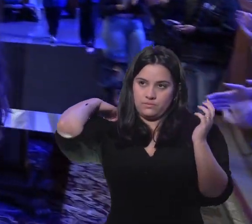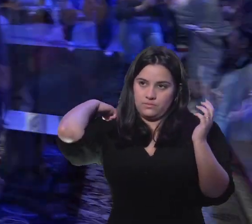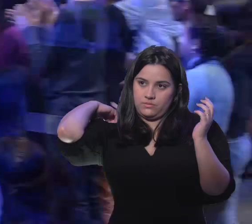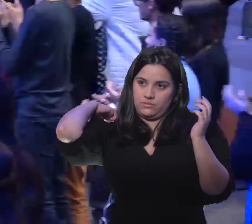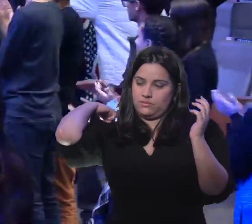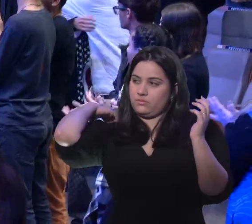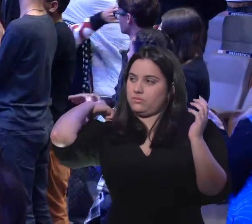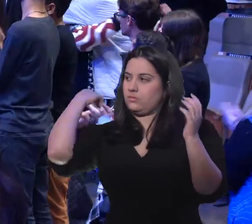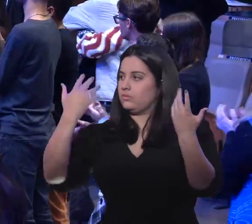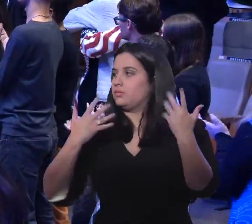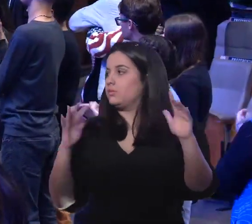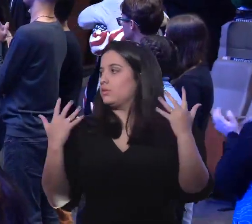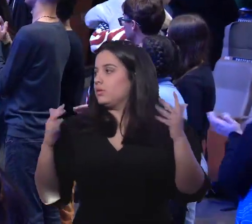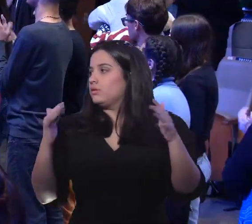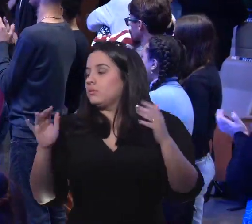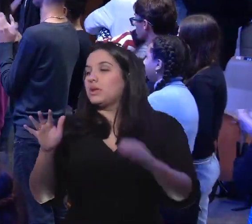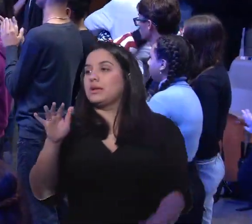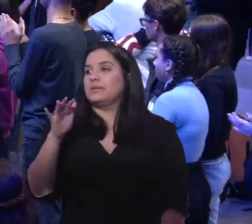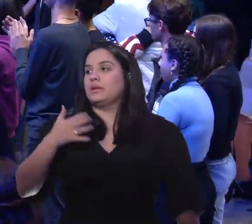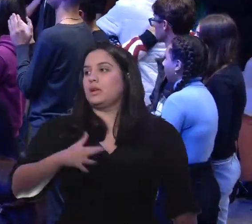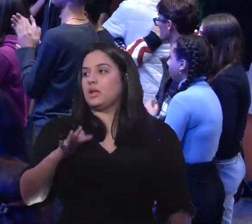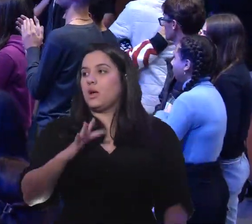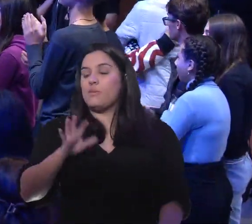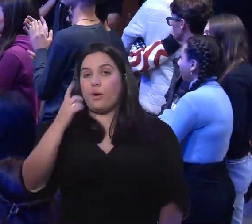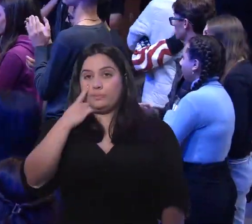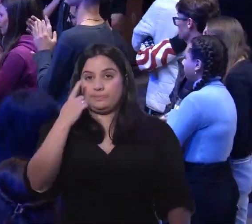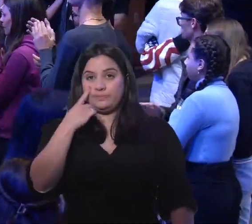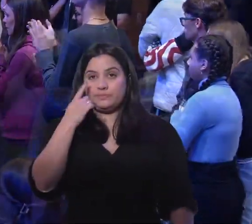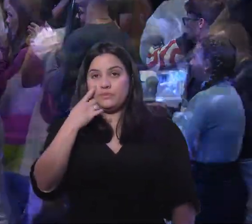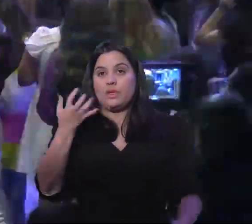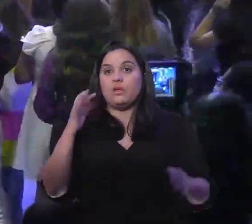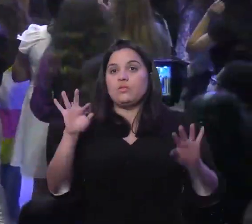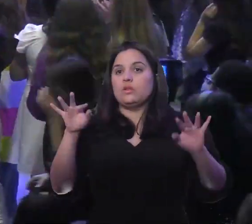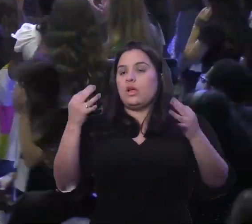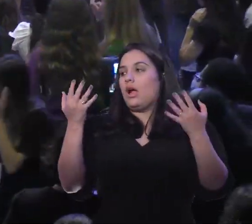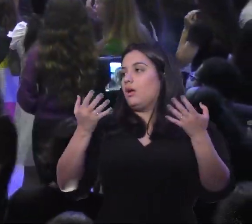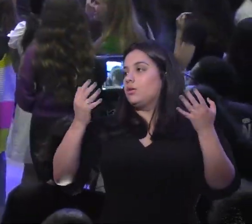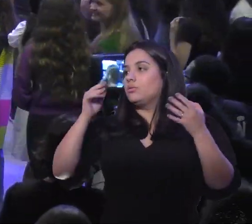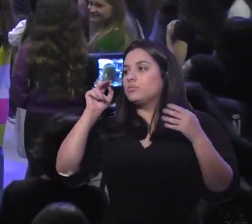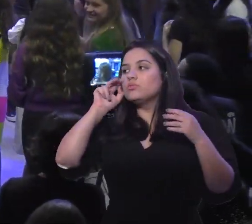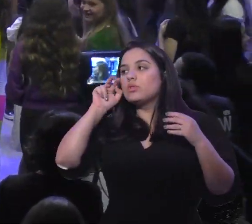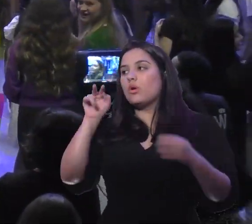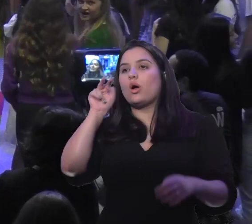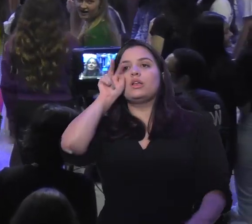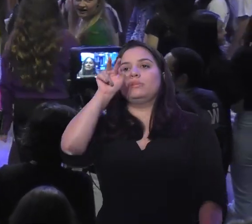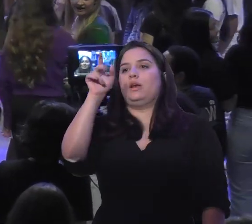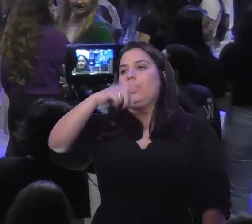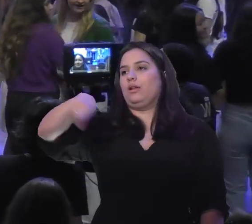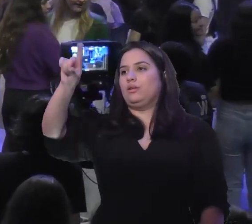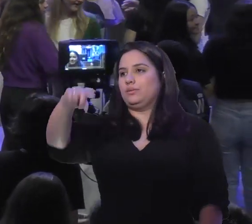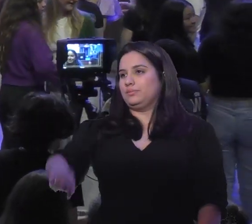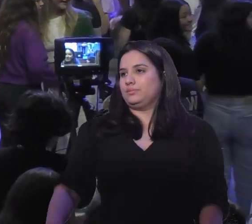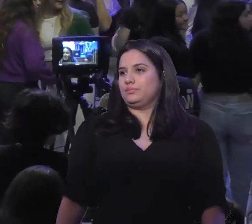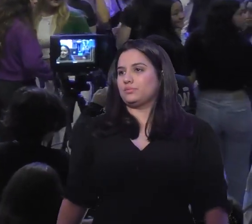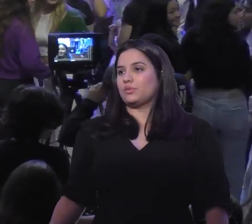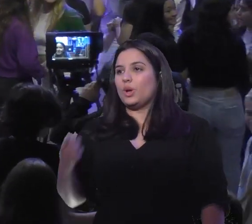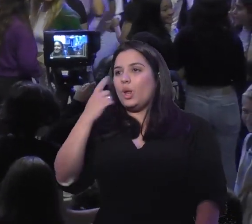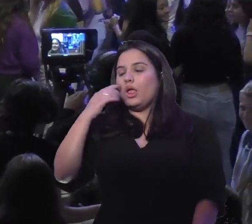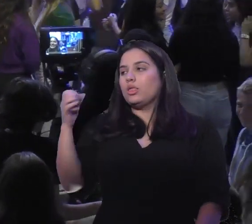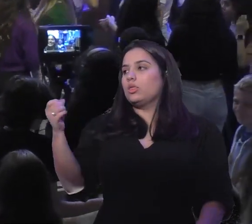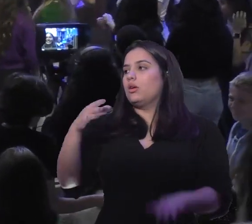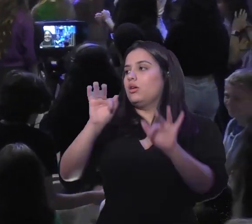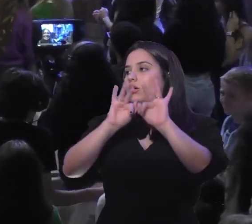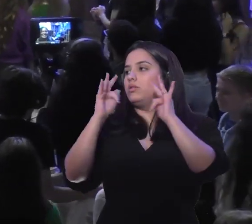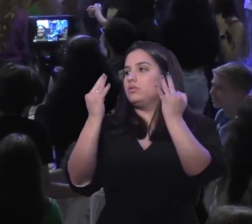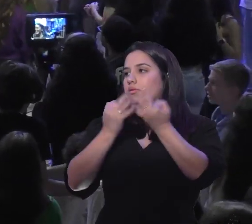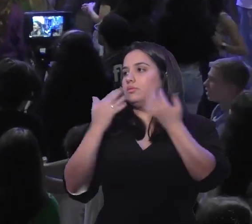vão para trás ainda, mas eu quero que vocês olhem para trás, agora só virem para trás, e olhem para a nova família de vocês,